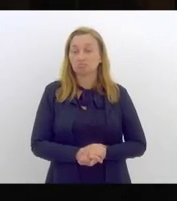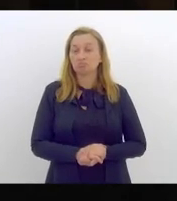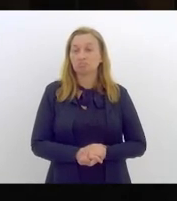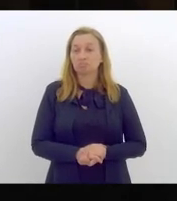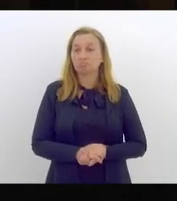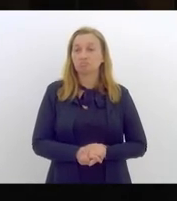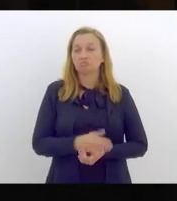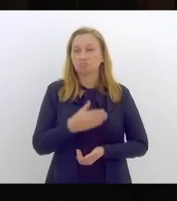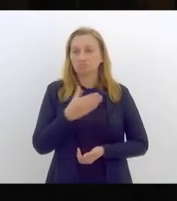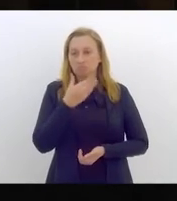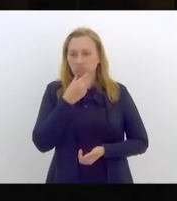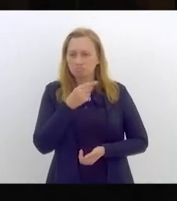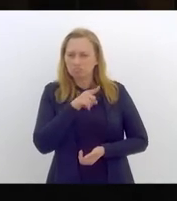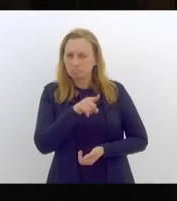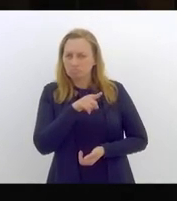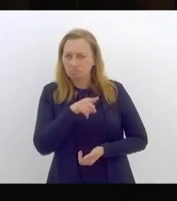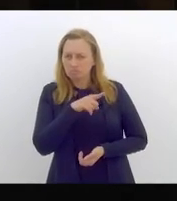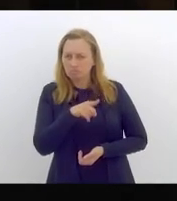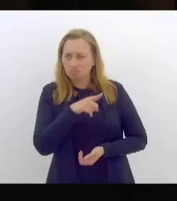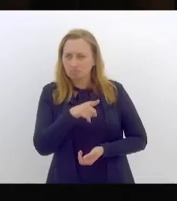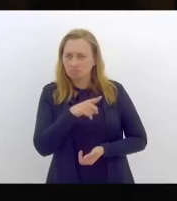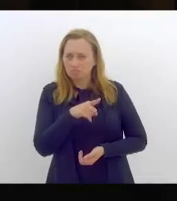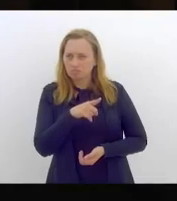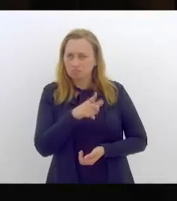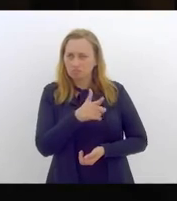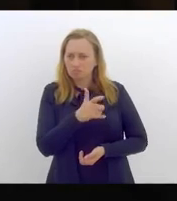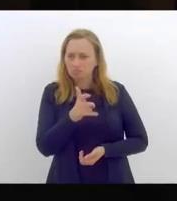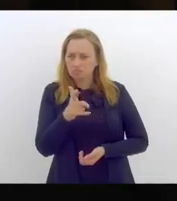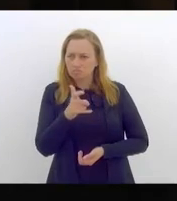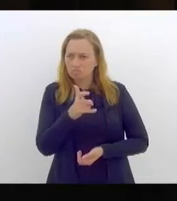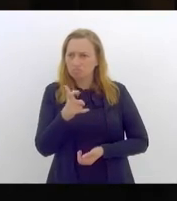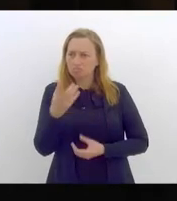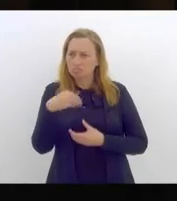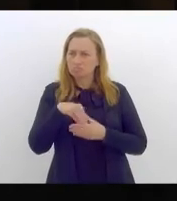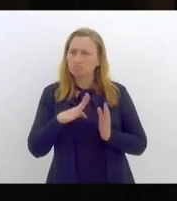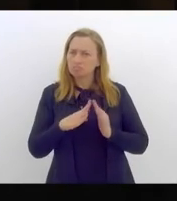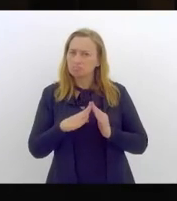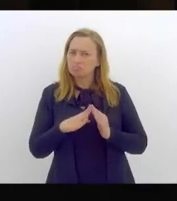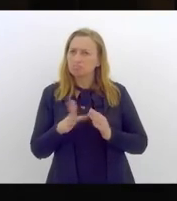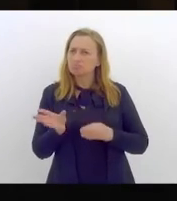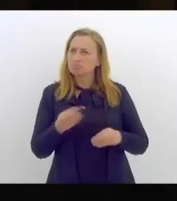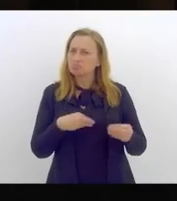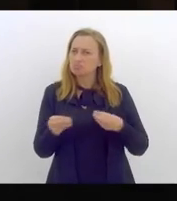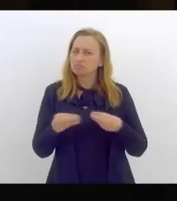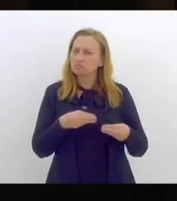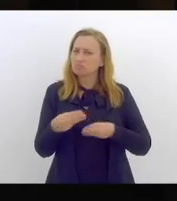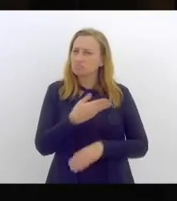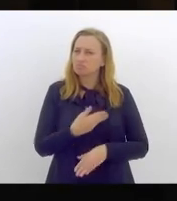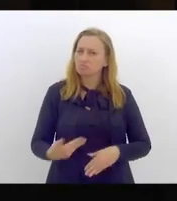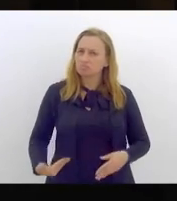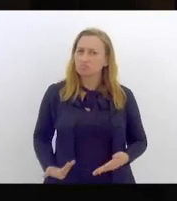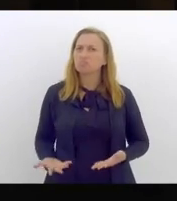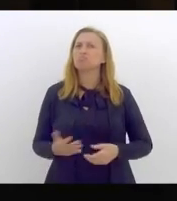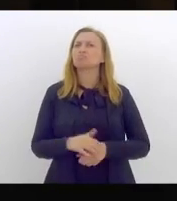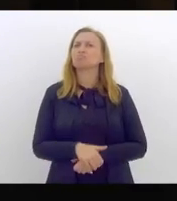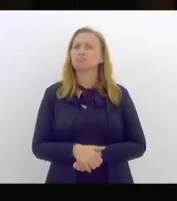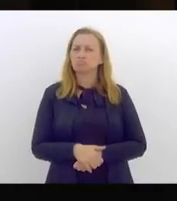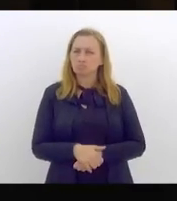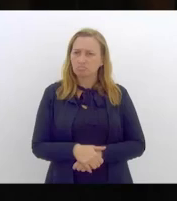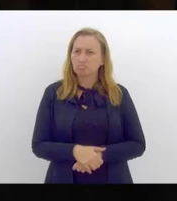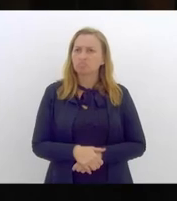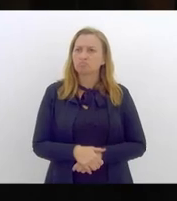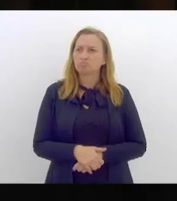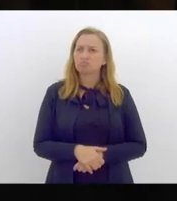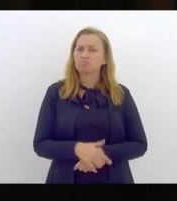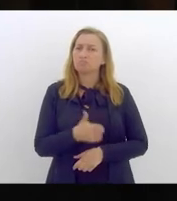Esse cara que tem um arsenal dentro de casa, um arsenal também flexibilizado pelo governo Bolsonaro, que flexibilizou